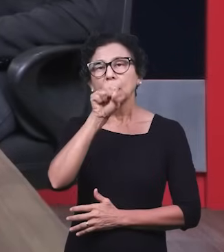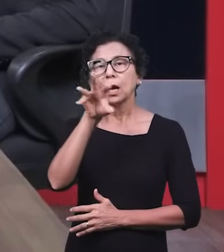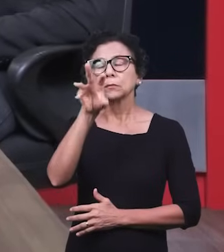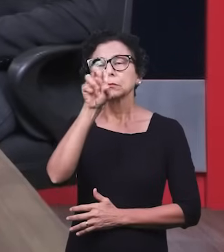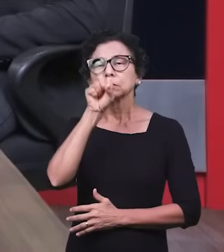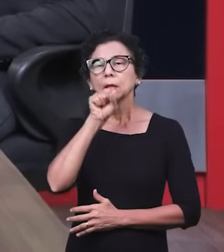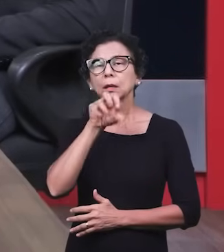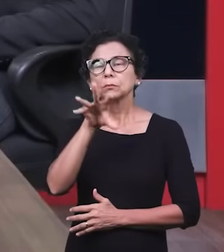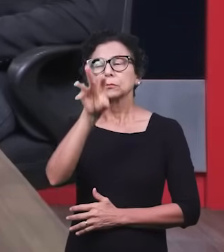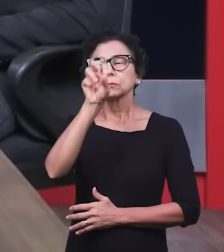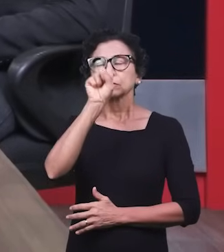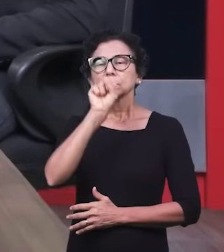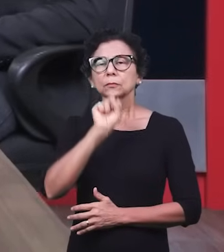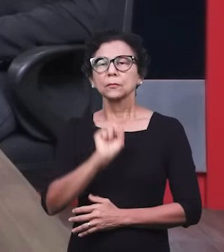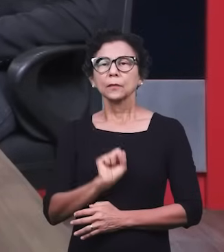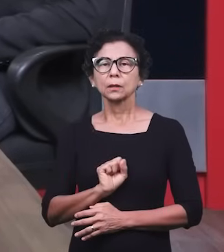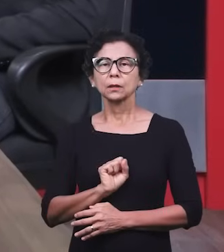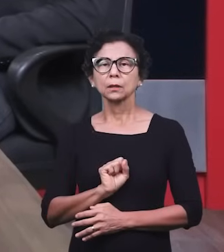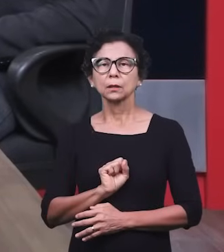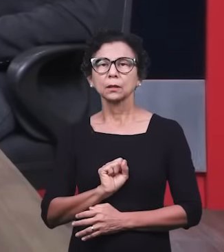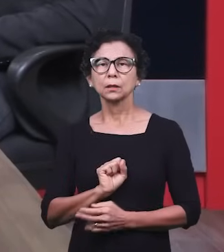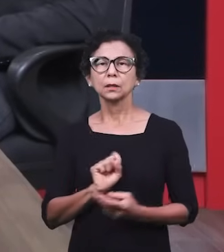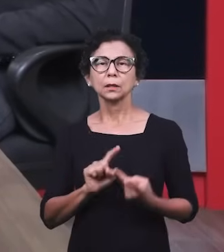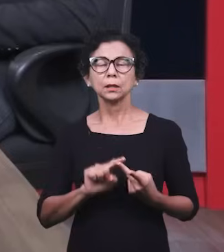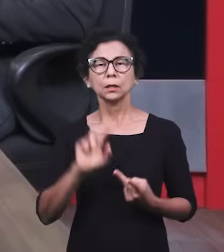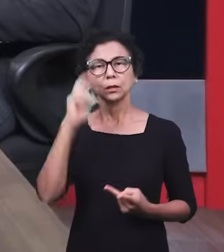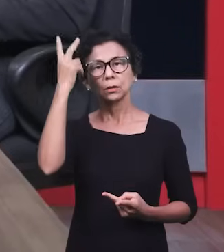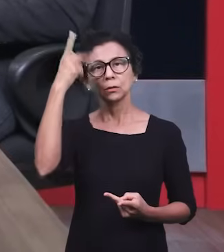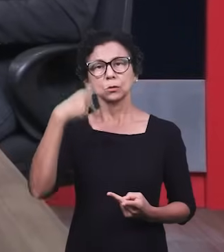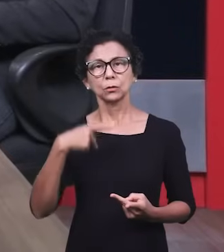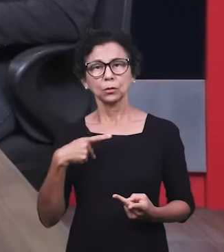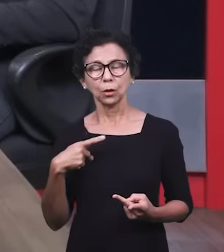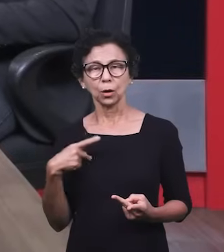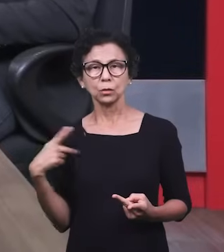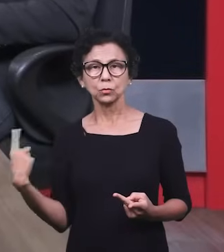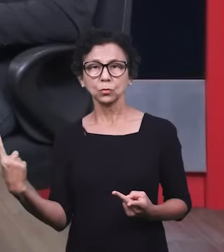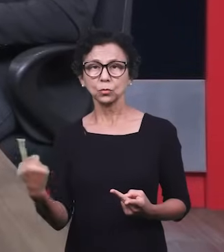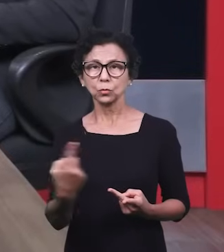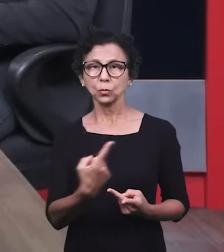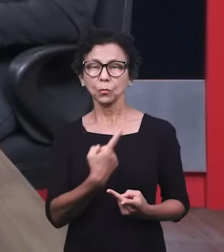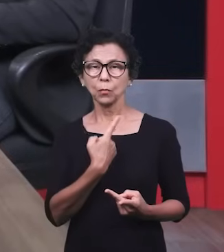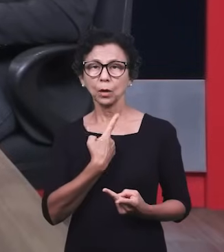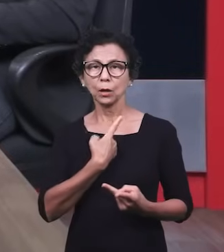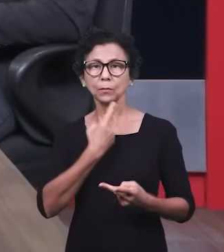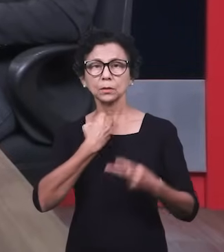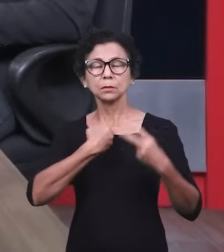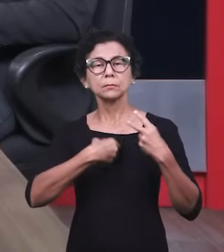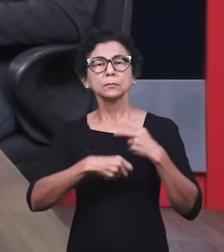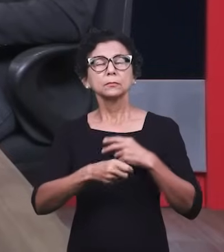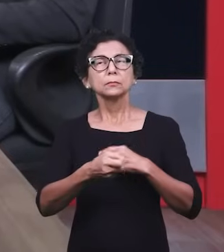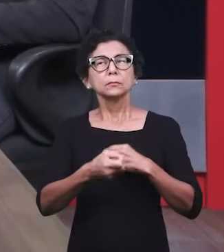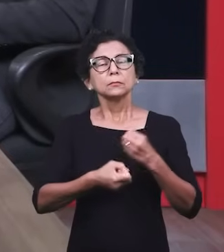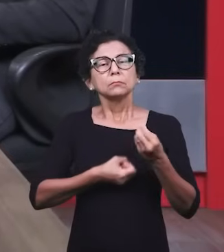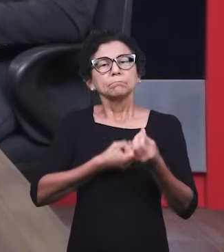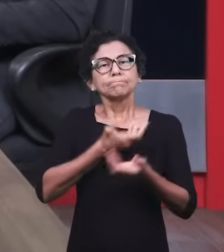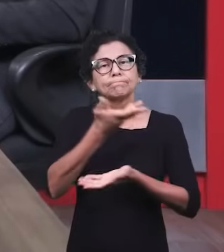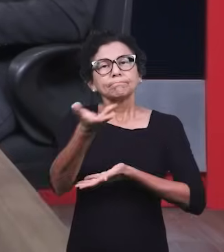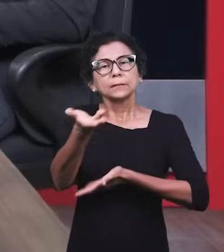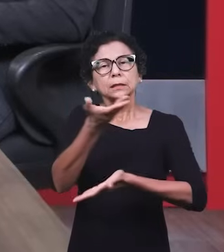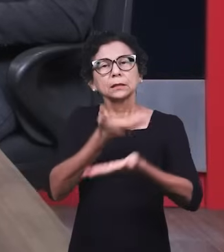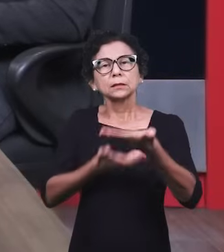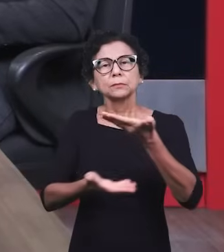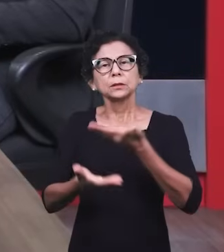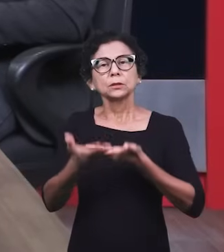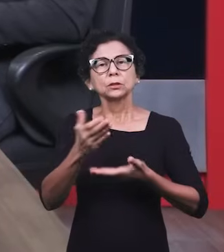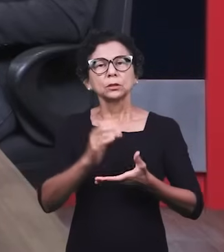também né das nossas reações fornecemos O dióxido de carbono então há essa relação né